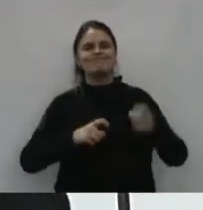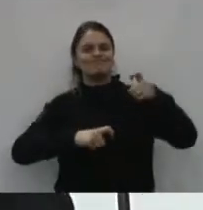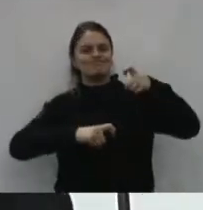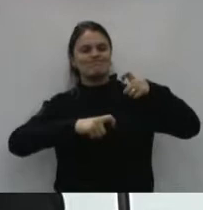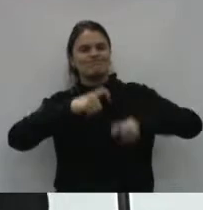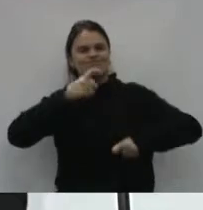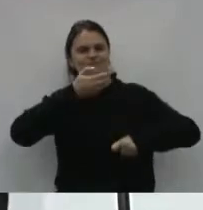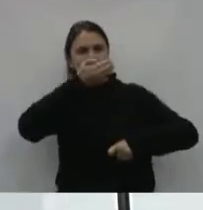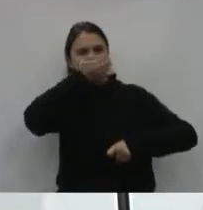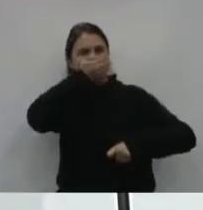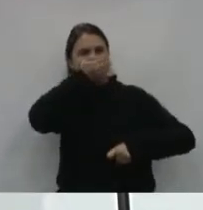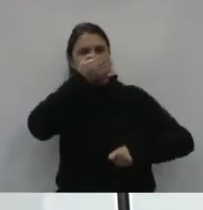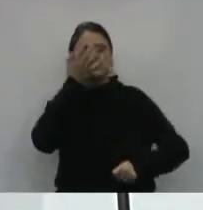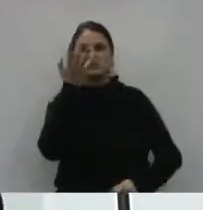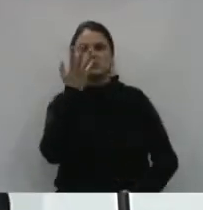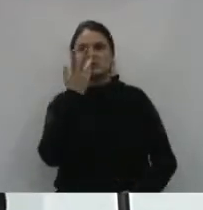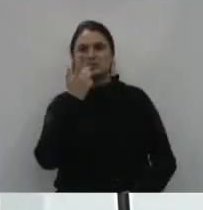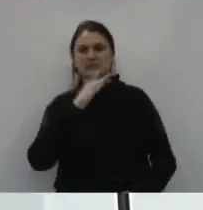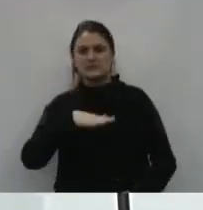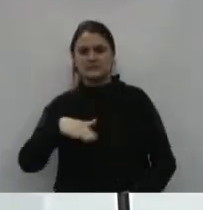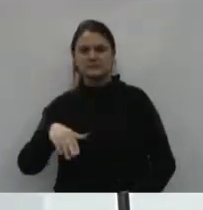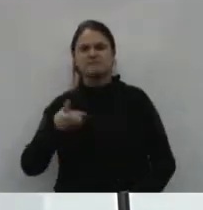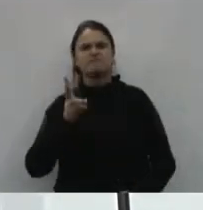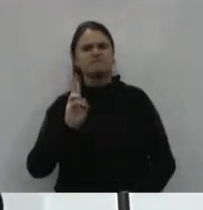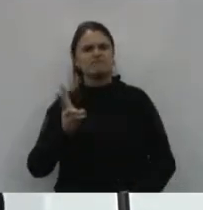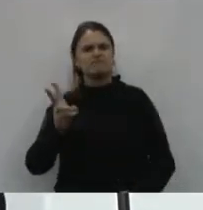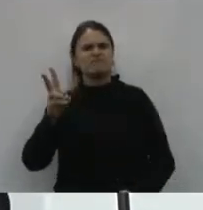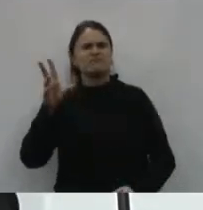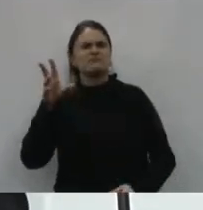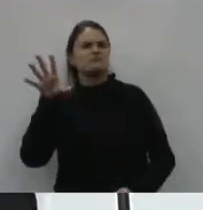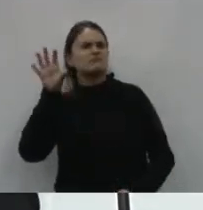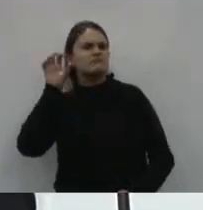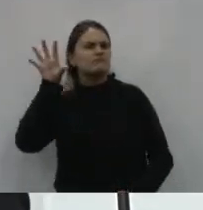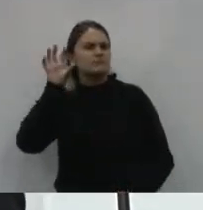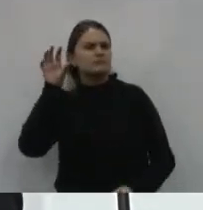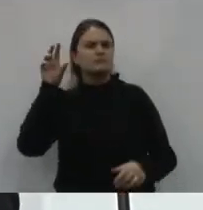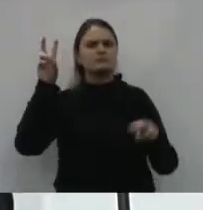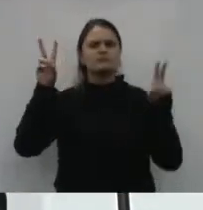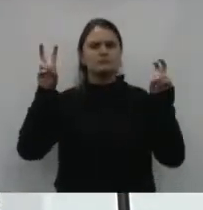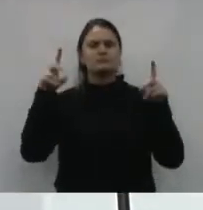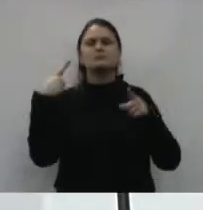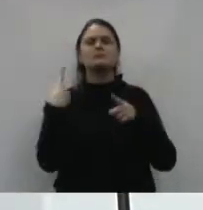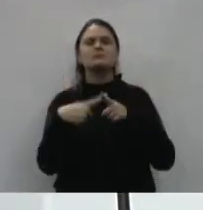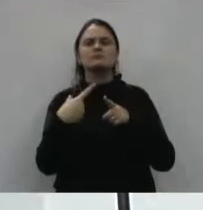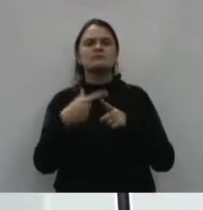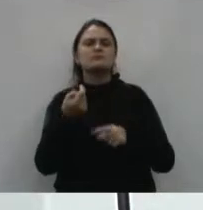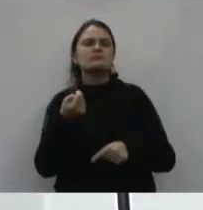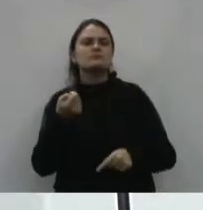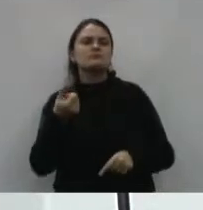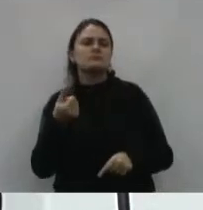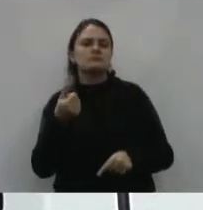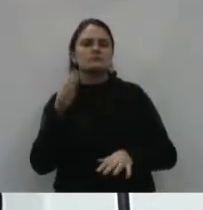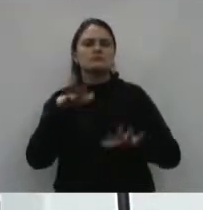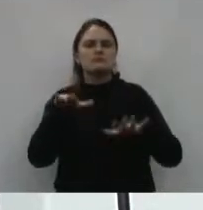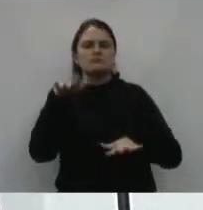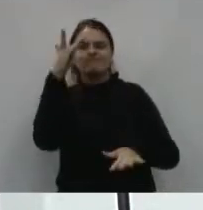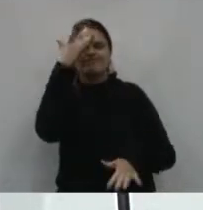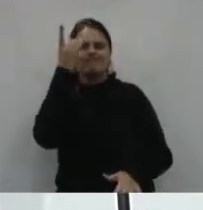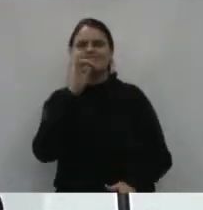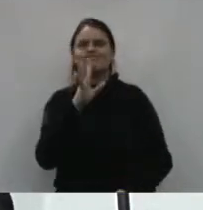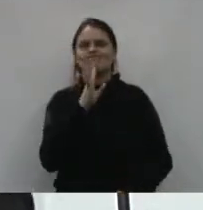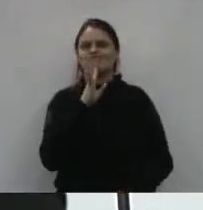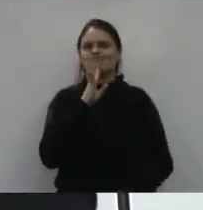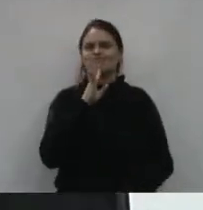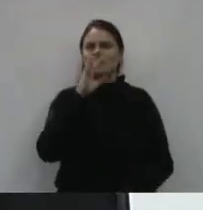o abuso sexual infantil é um assunto que ainda ouvimos falar muito pouco mas porque ouvimos falar muito pouco porque